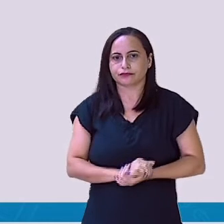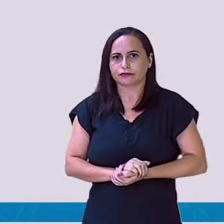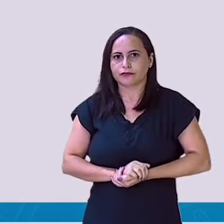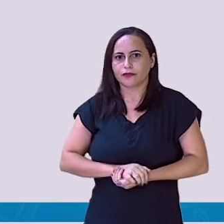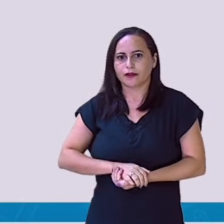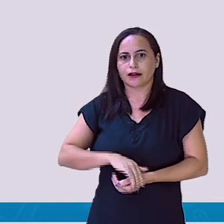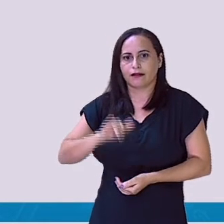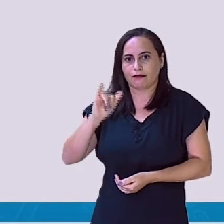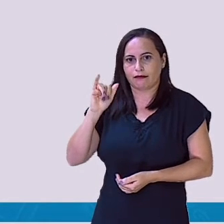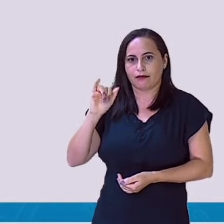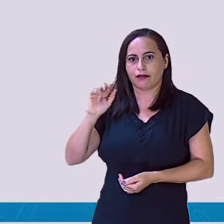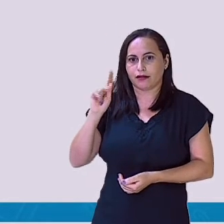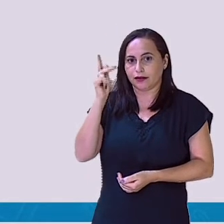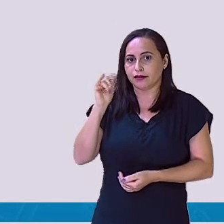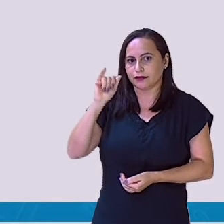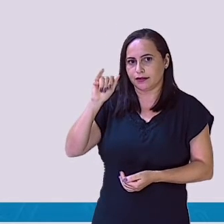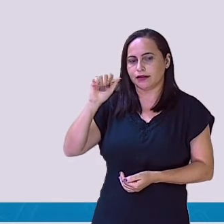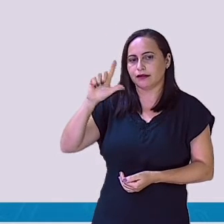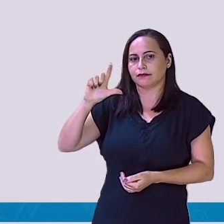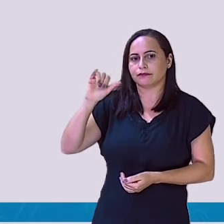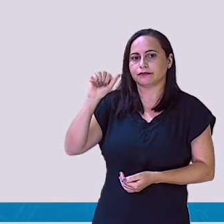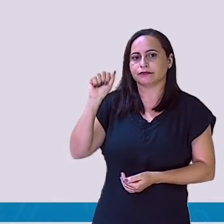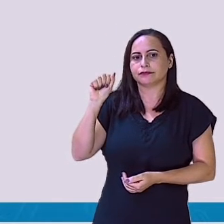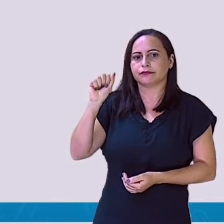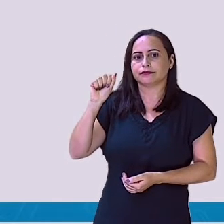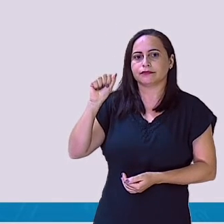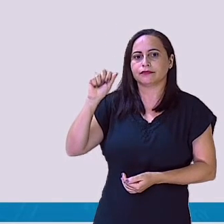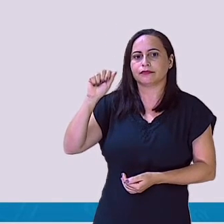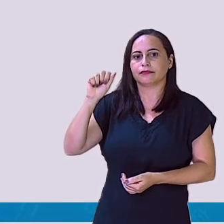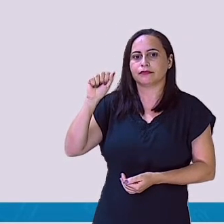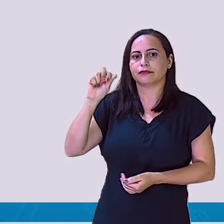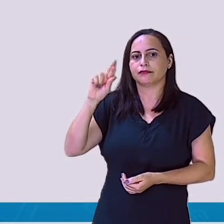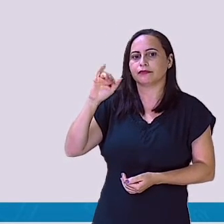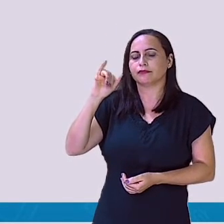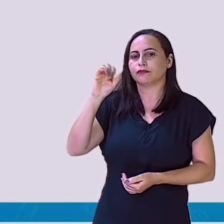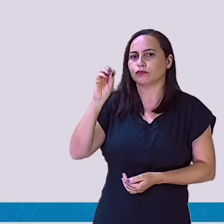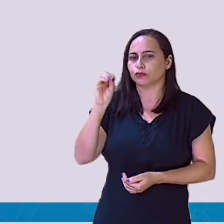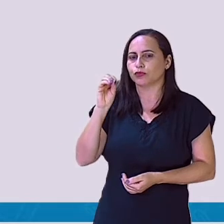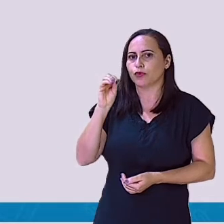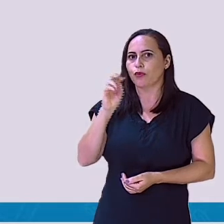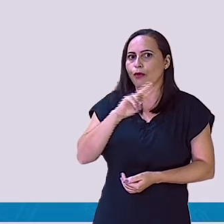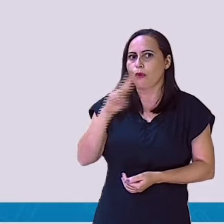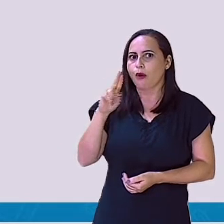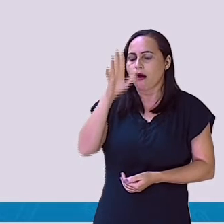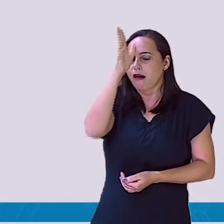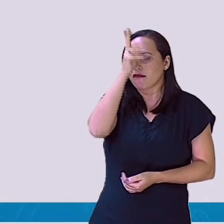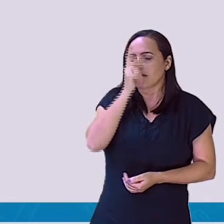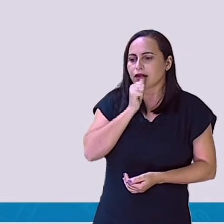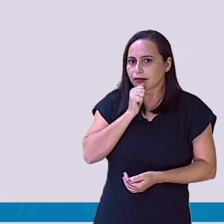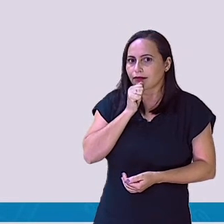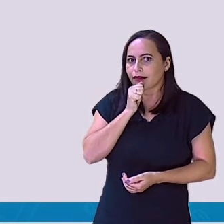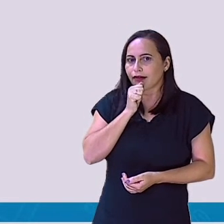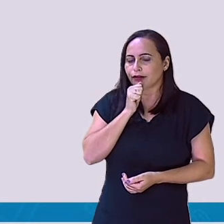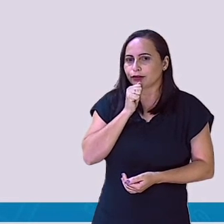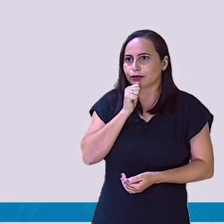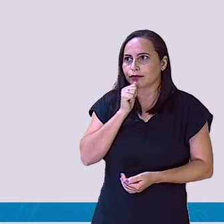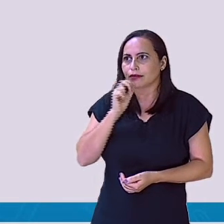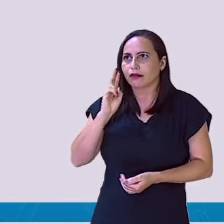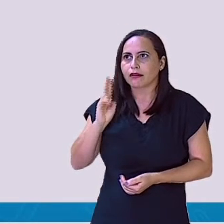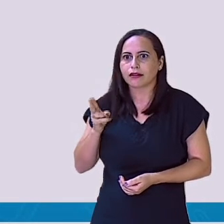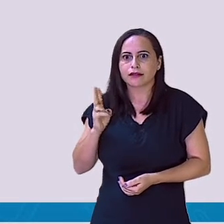galo, rei do galinheiro, grande e esperto, que o acordava todas as